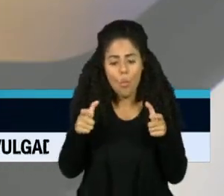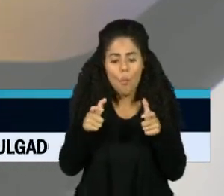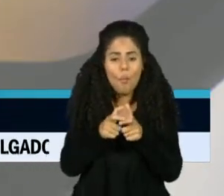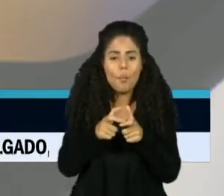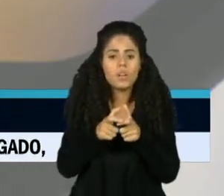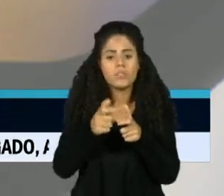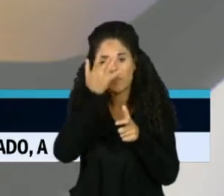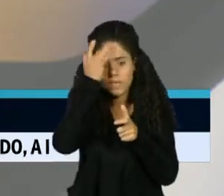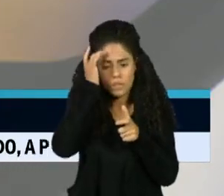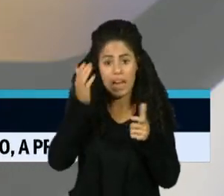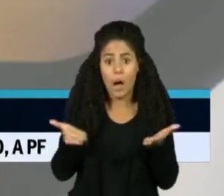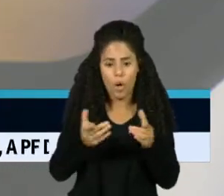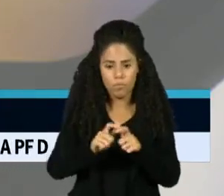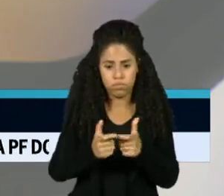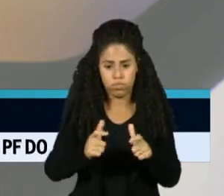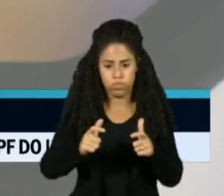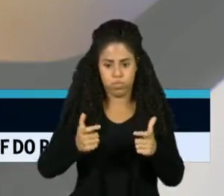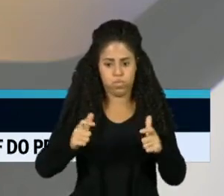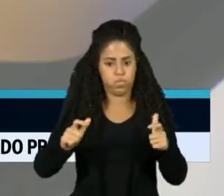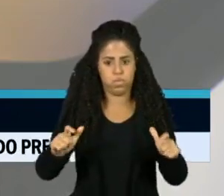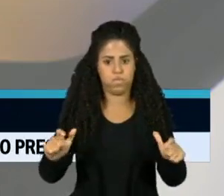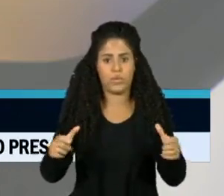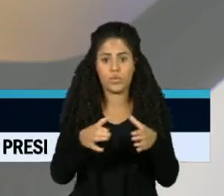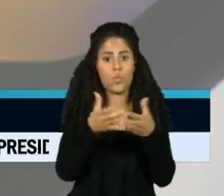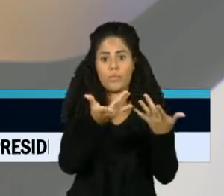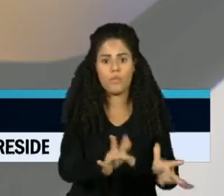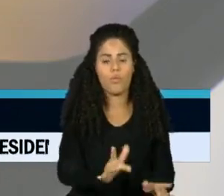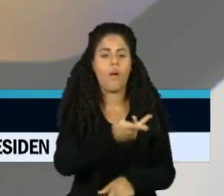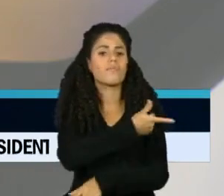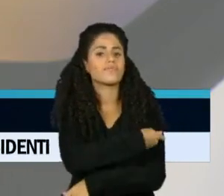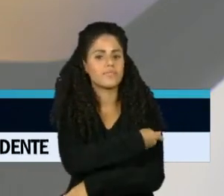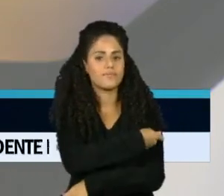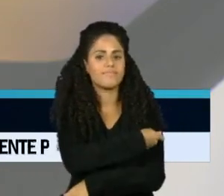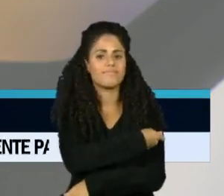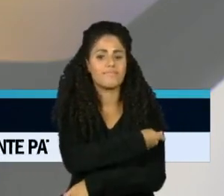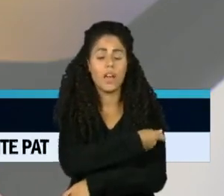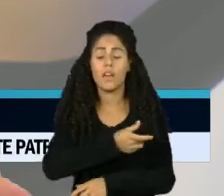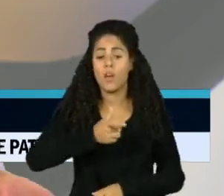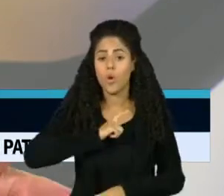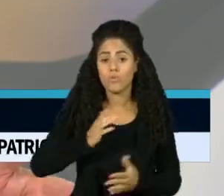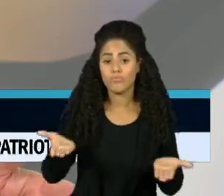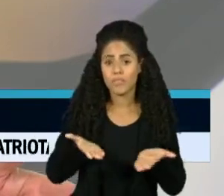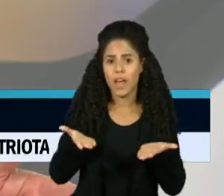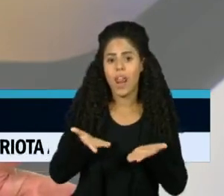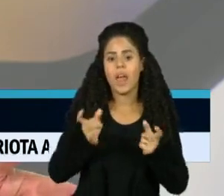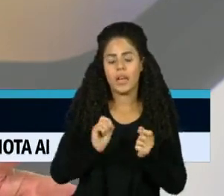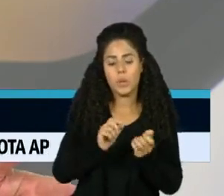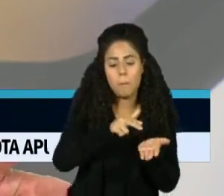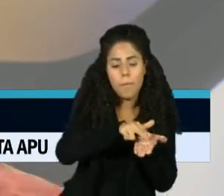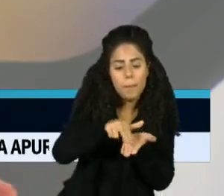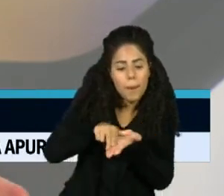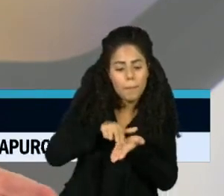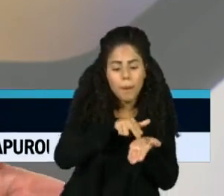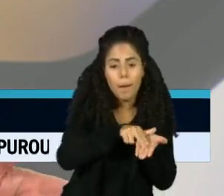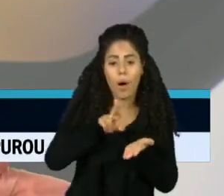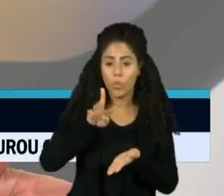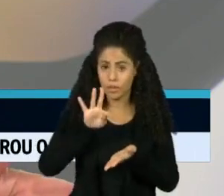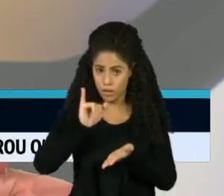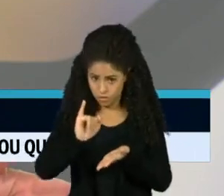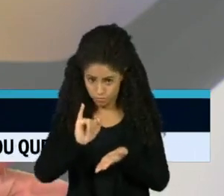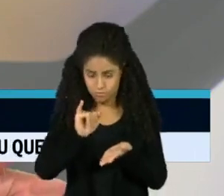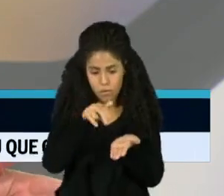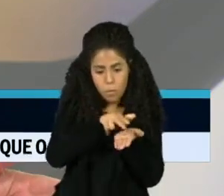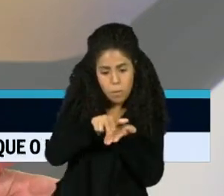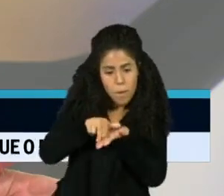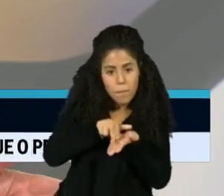coisa. Hoje, por exemplo, existe uma... Esses leitos de UTI que são ocupados